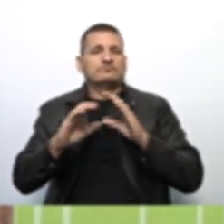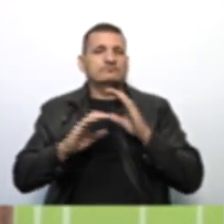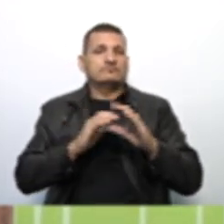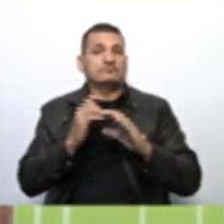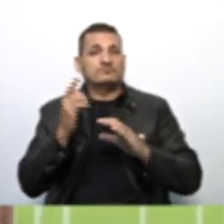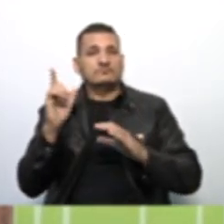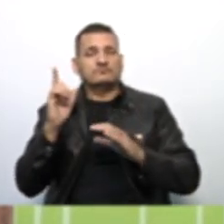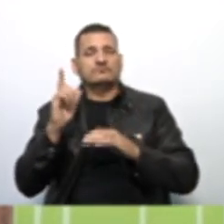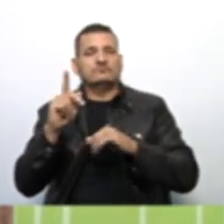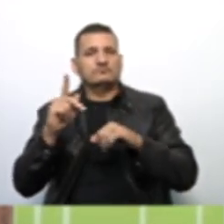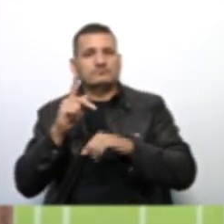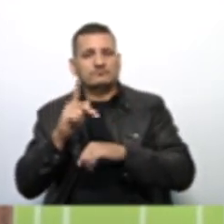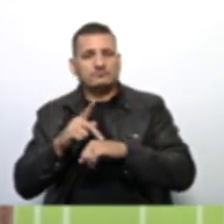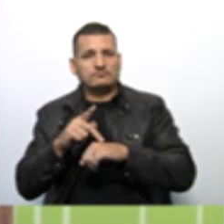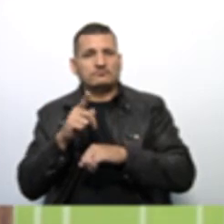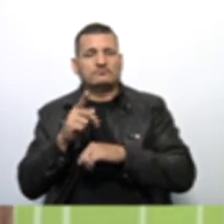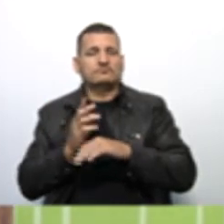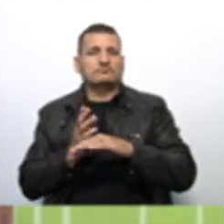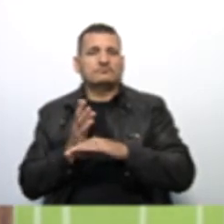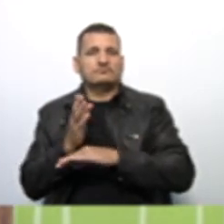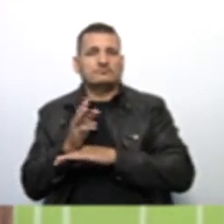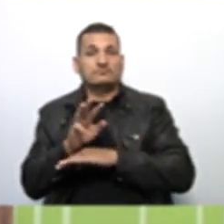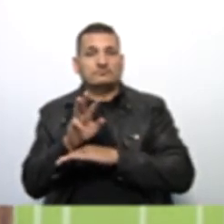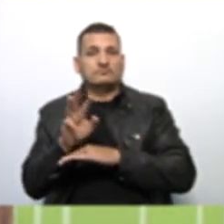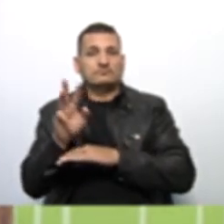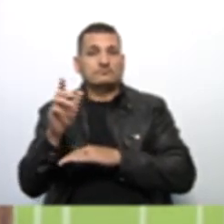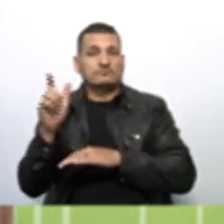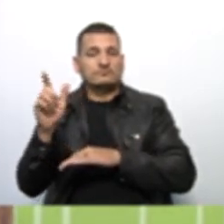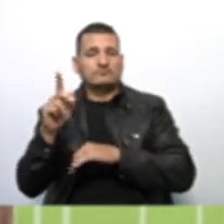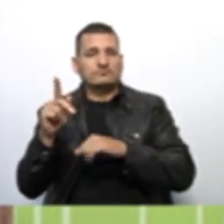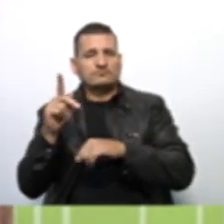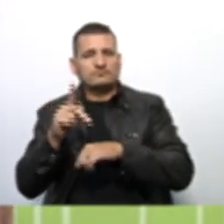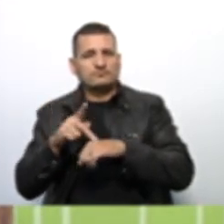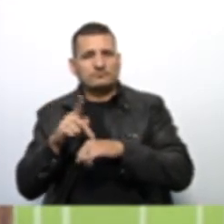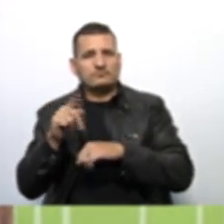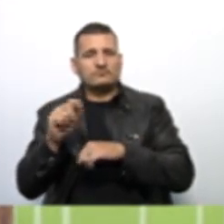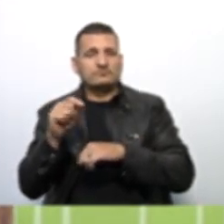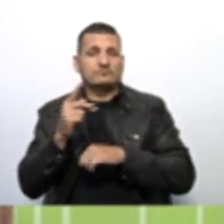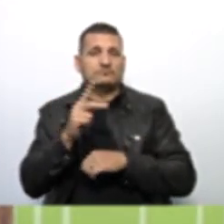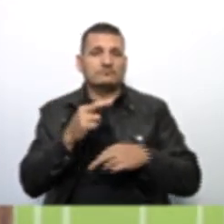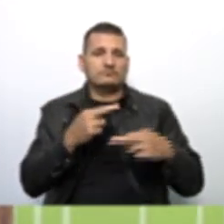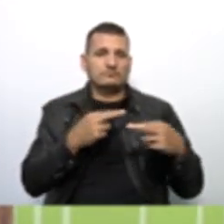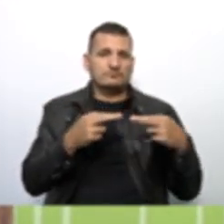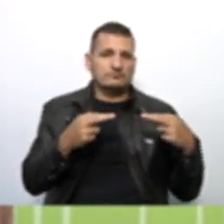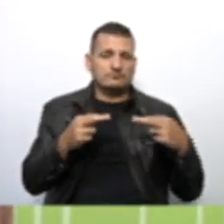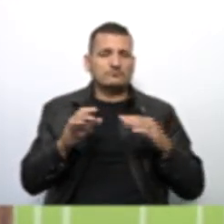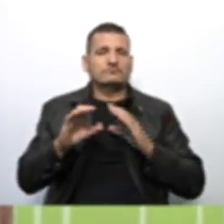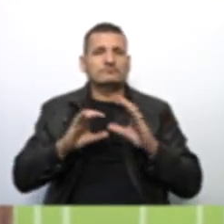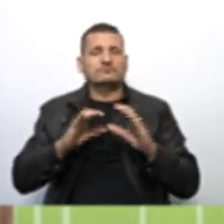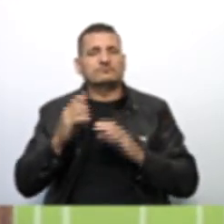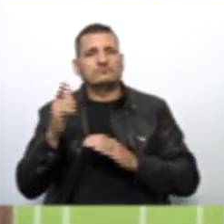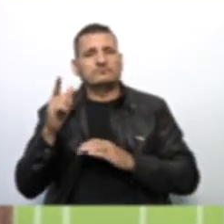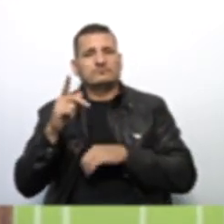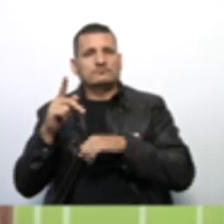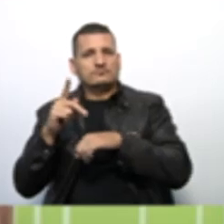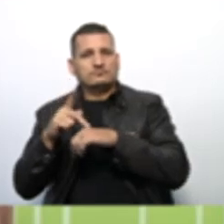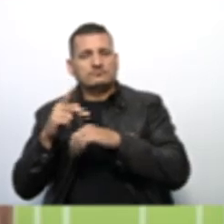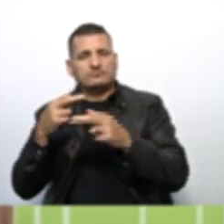Então, quando você acessa um site em outro país, nada mais é do que a sua rede aqui se comunicando com outra